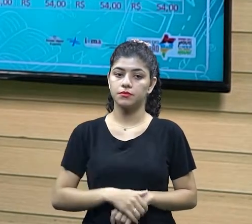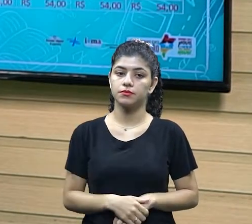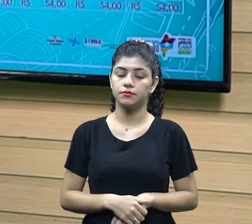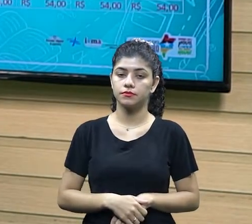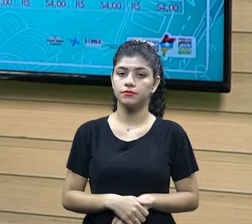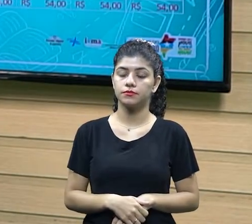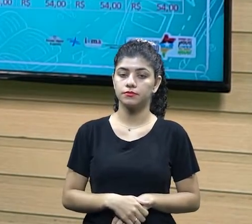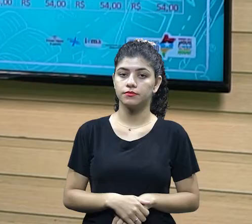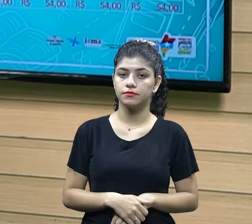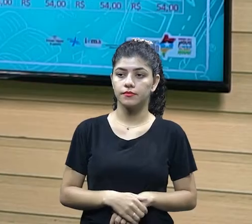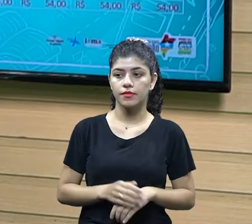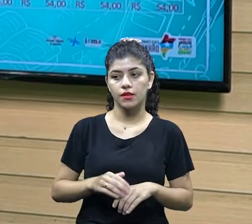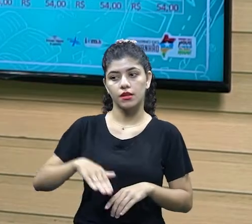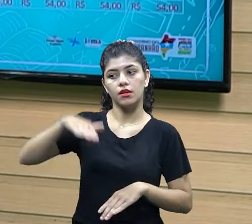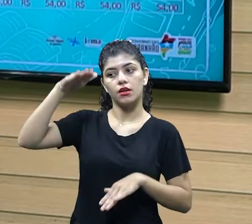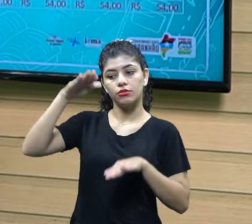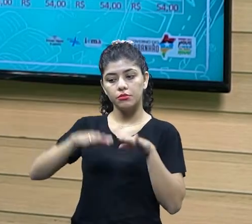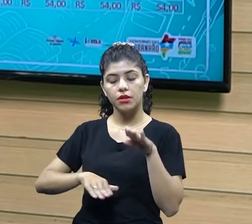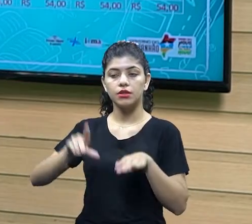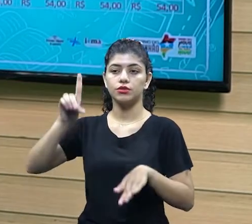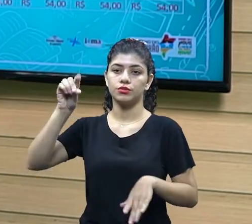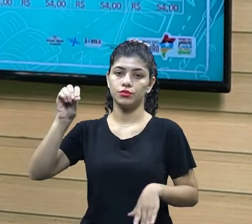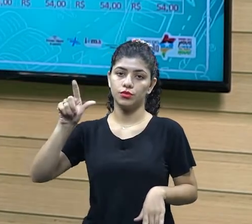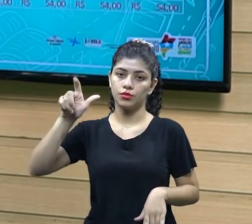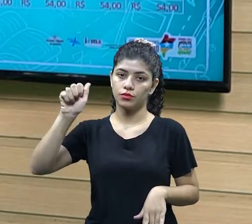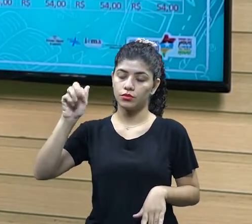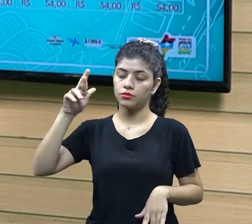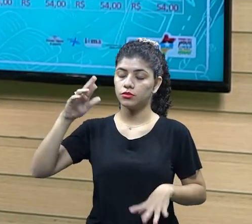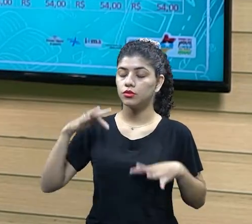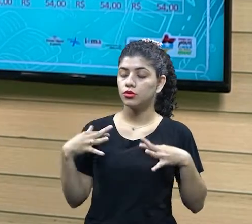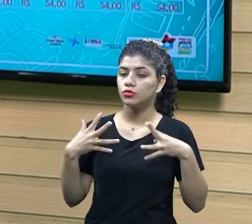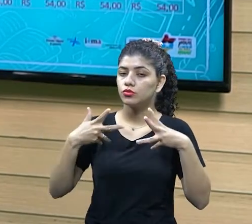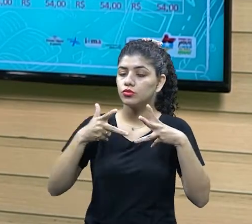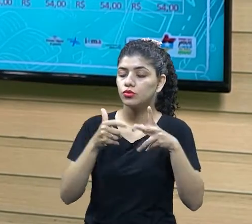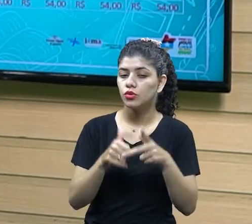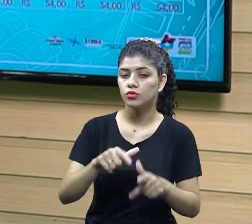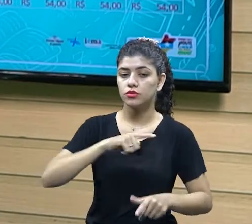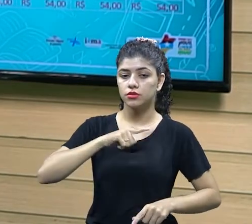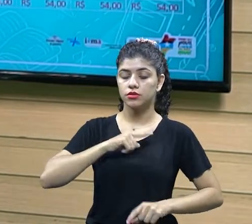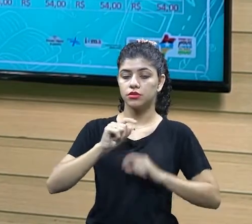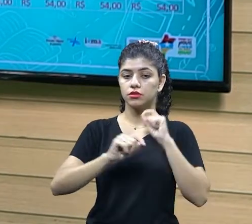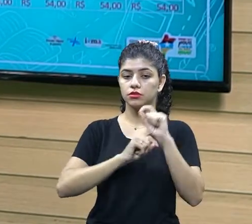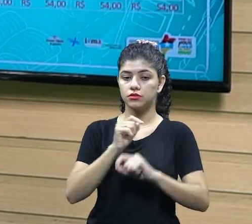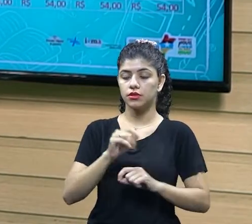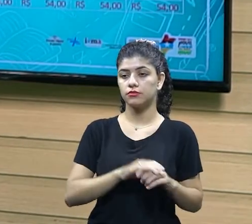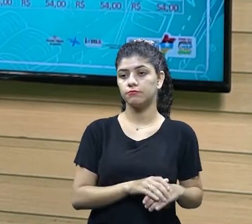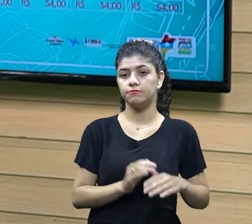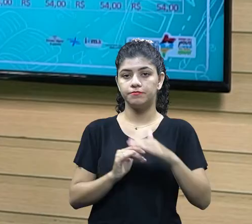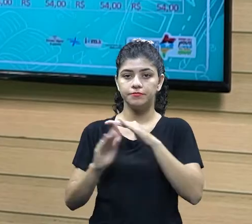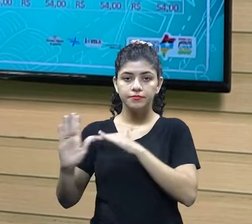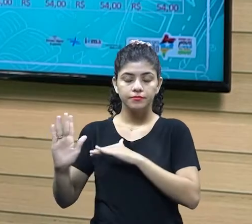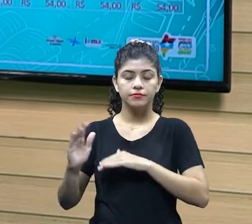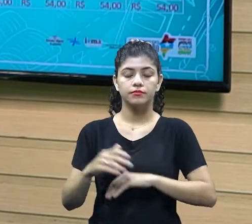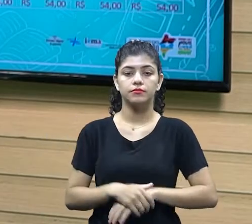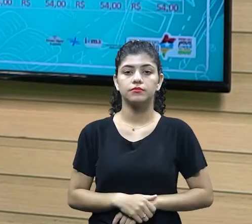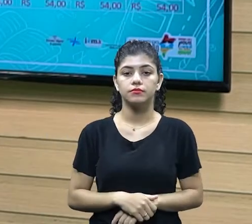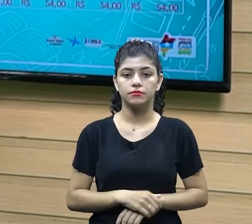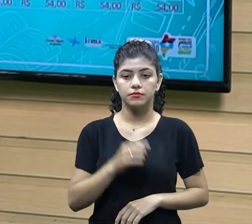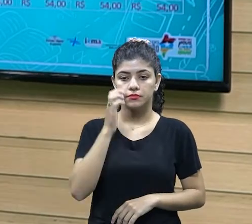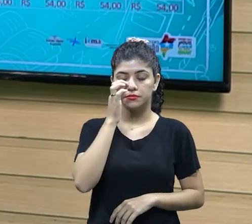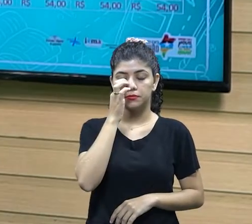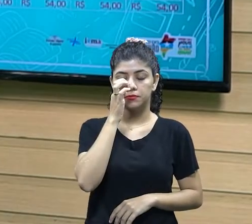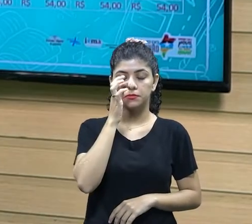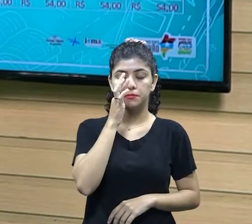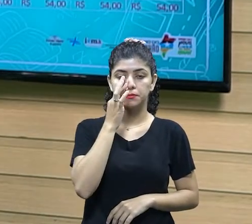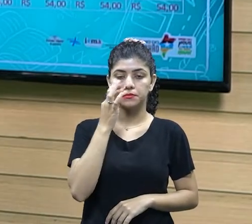dólar. Então, todos os produtos que são ligados a aspectos de exportação, então eles são